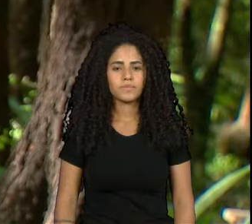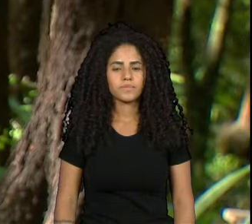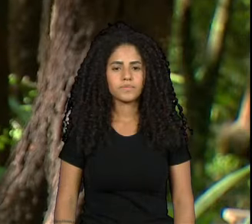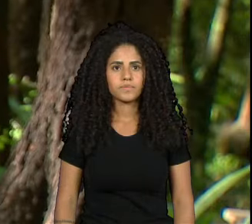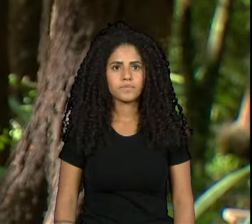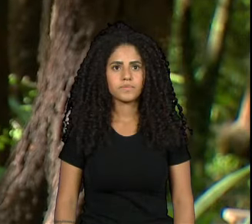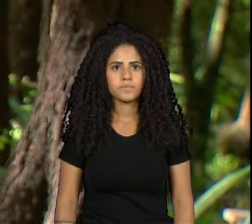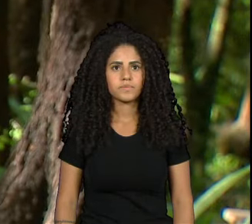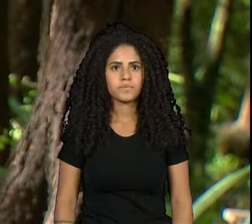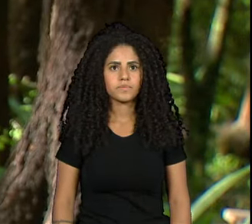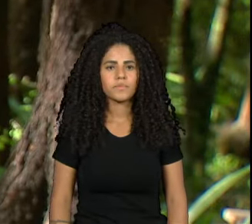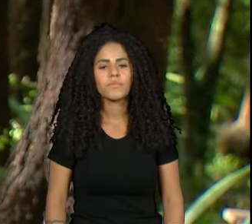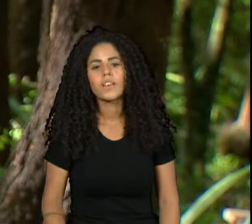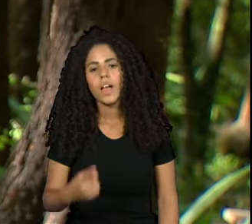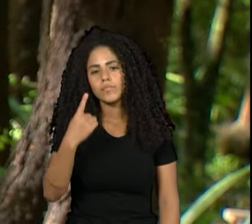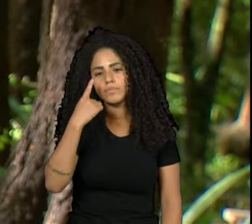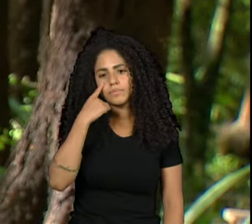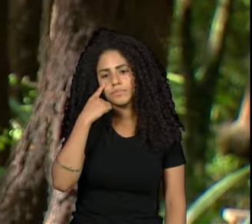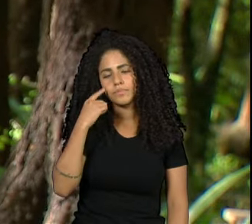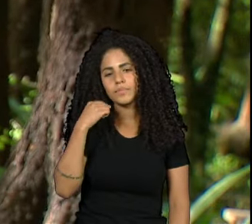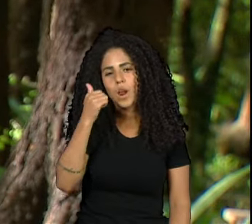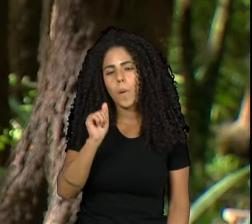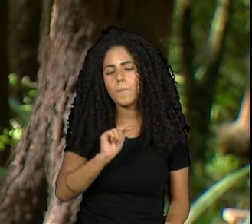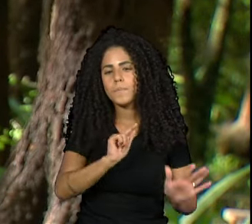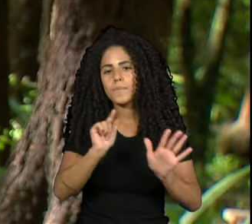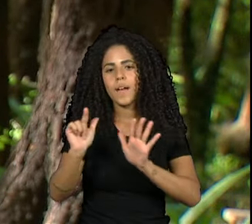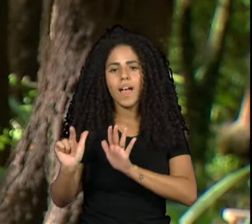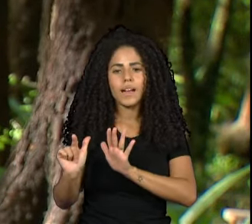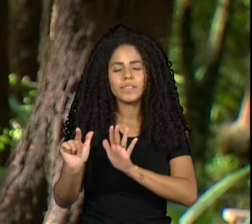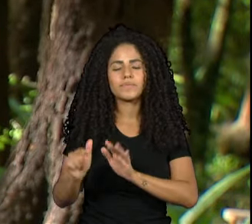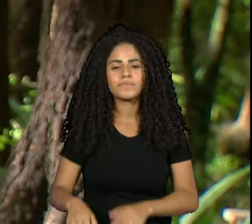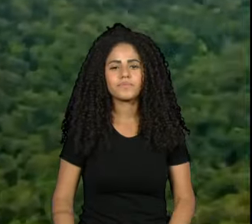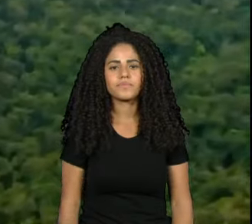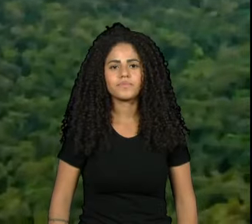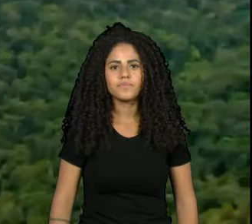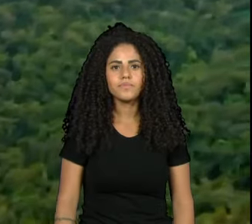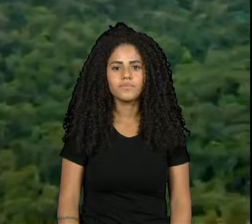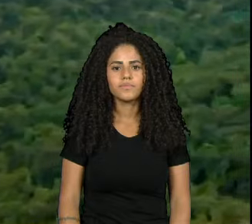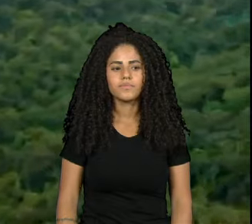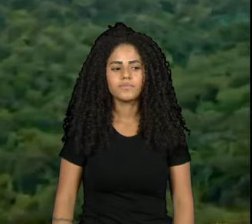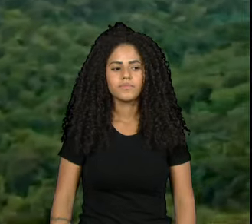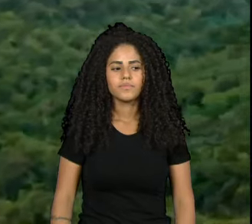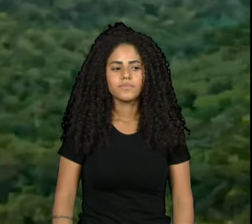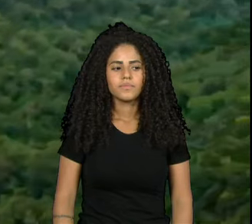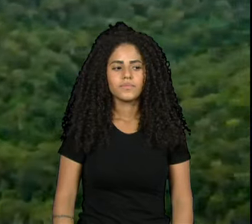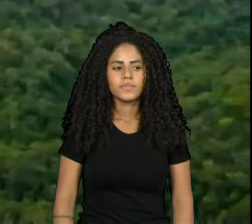Agora, as notícias socioambientais que tiveram destaque na semana.